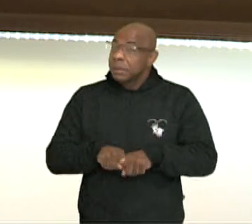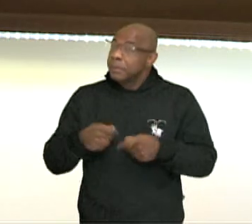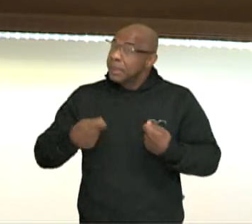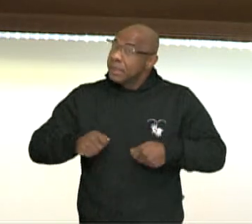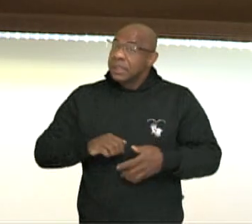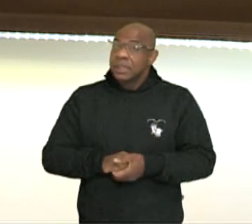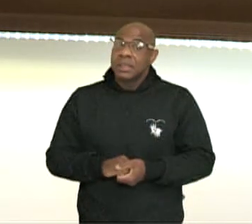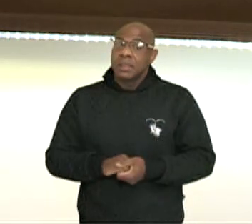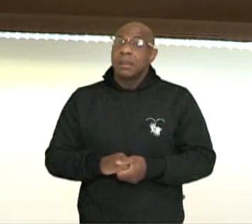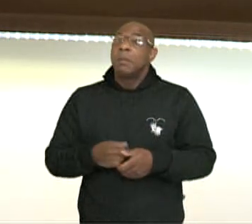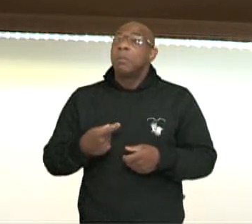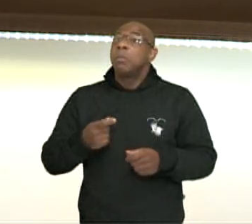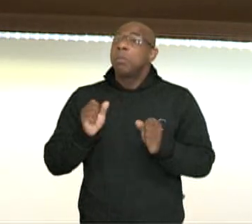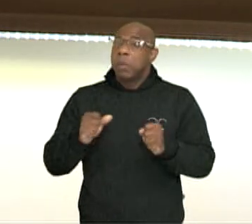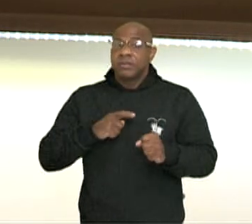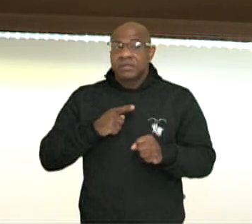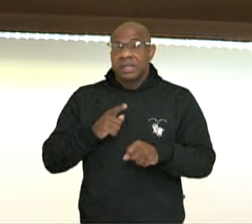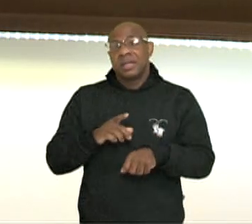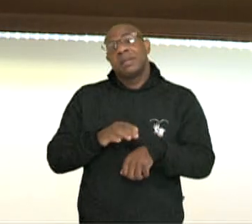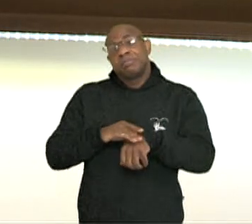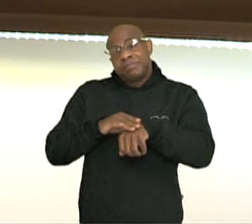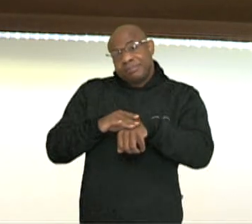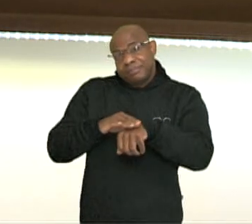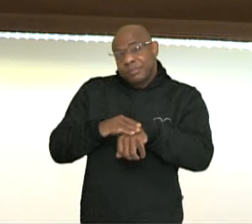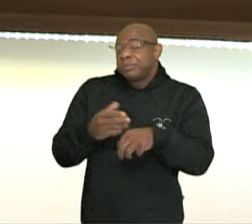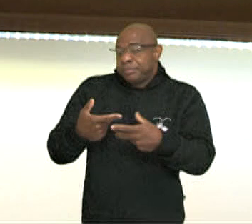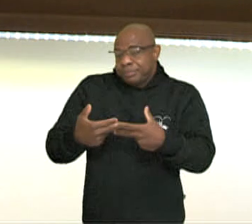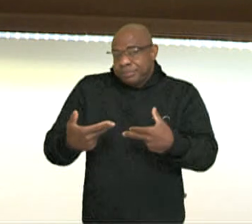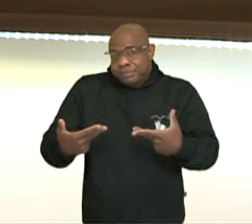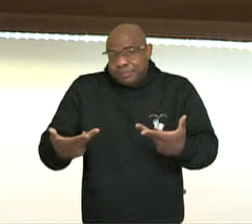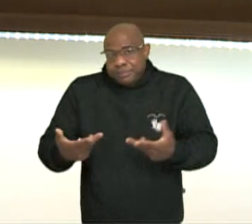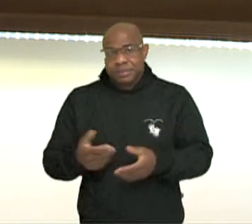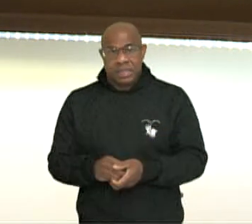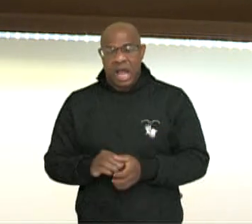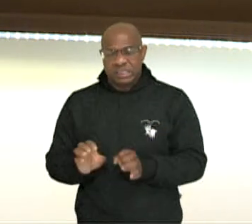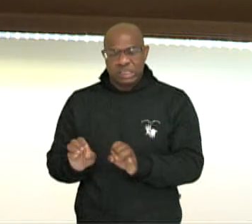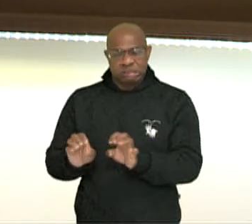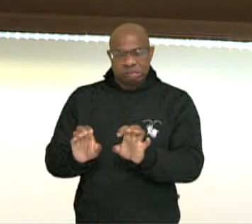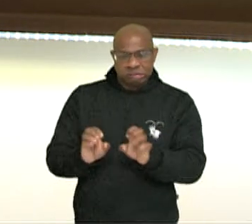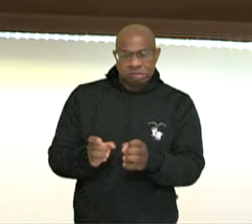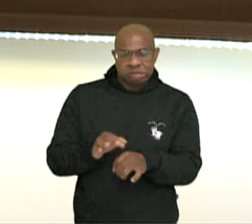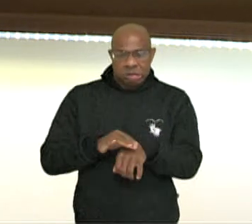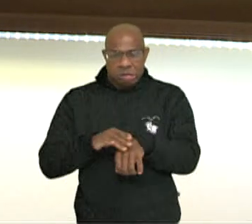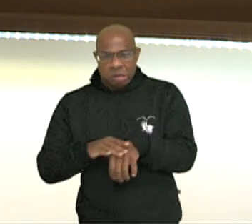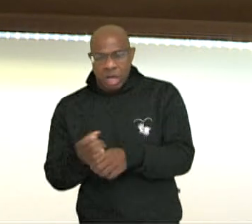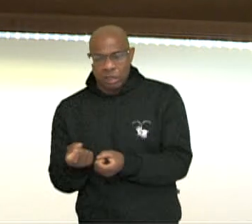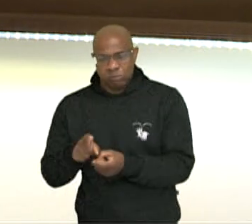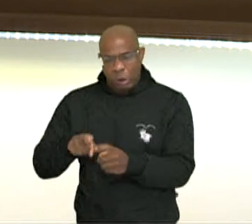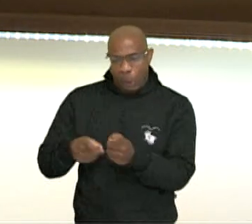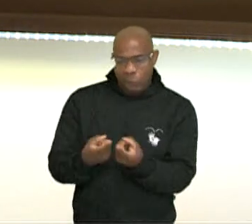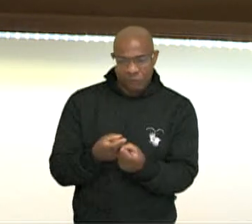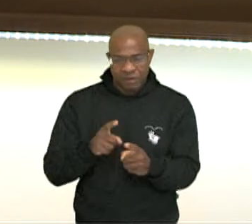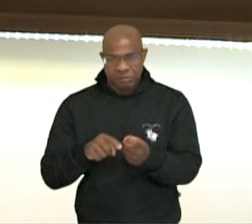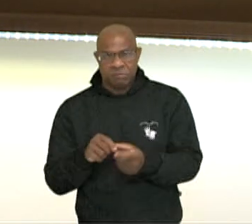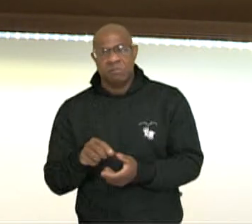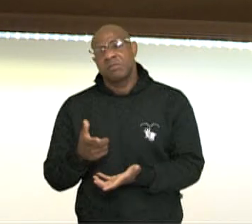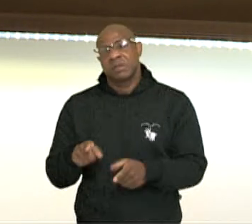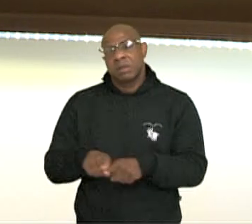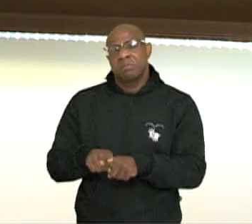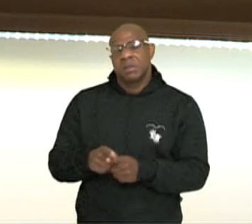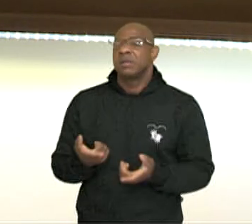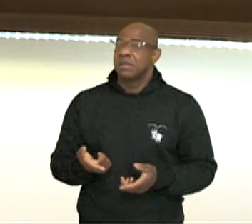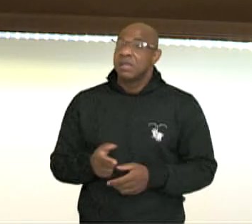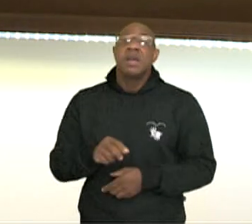estar sendo portadora ali de organismos patogênicos, né? De organismos ali que vão provocar doenças, verminosas,